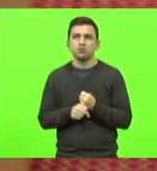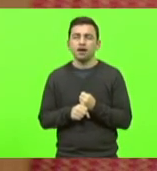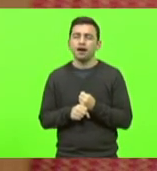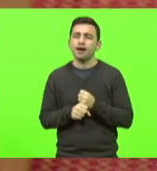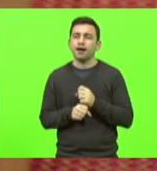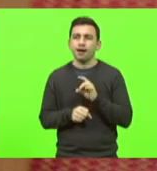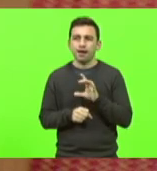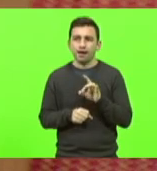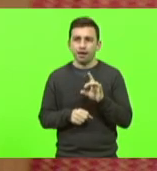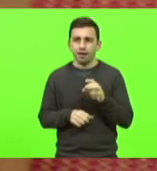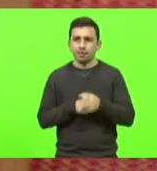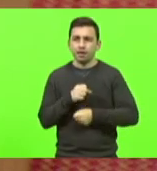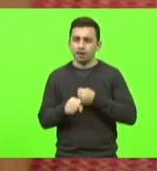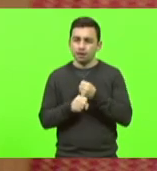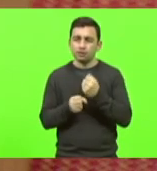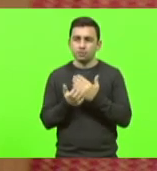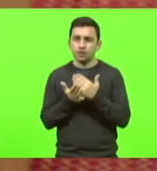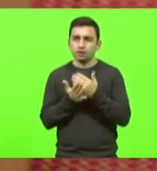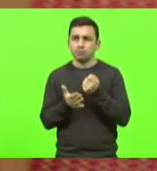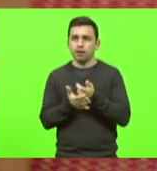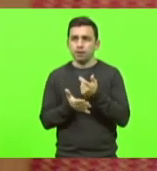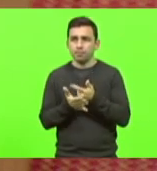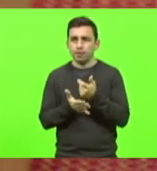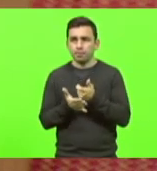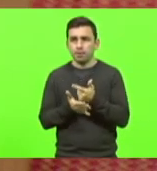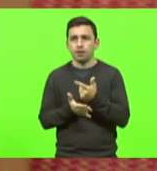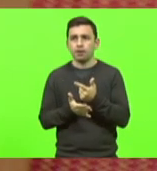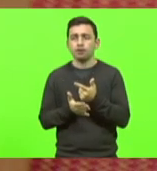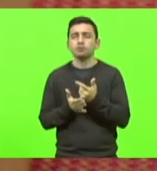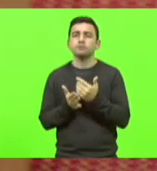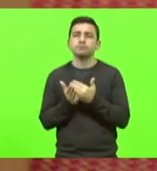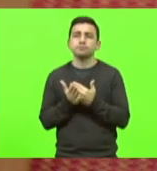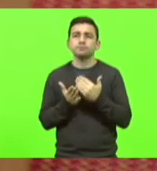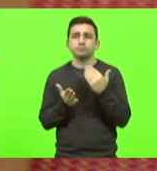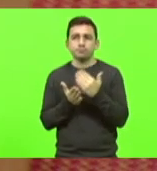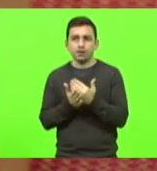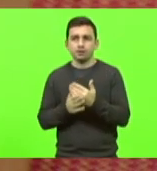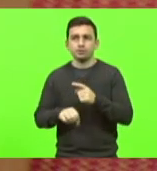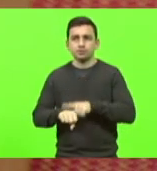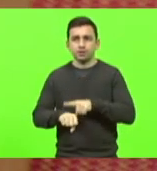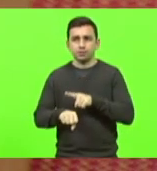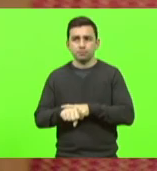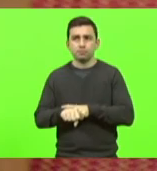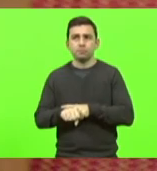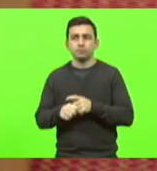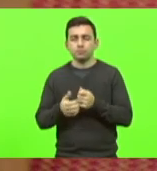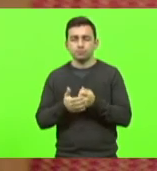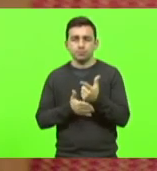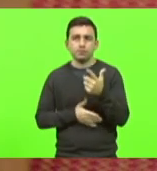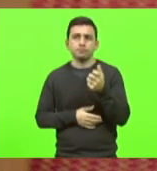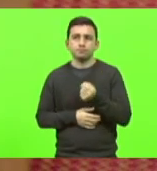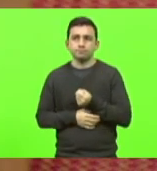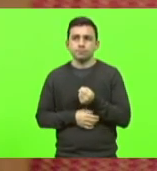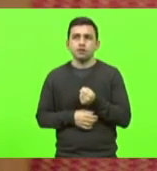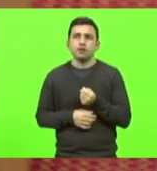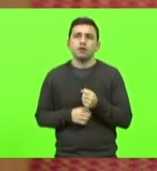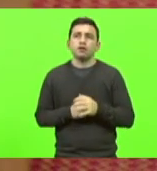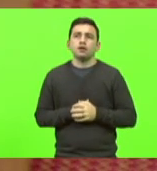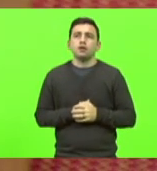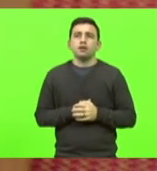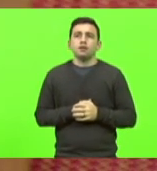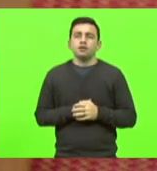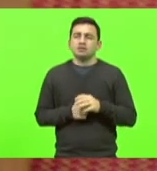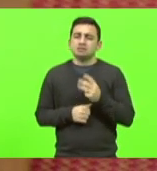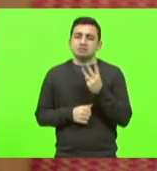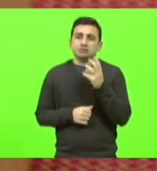cada ano de contribuição que exceder o tempo de contribuição previsto este CD